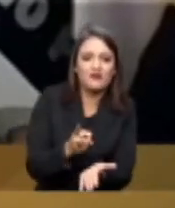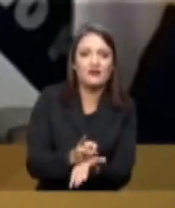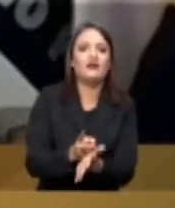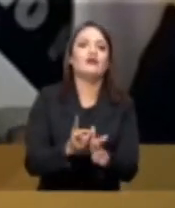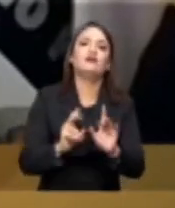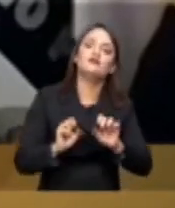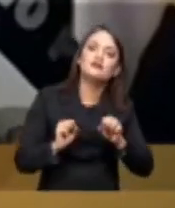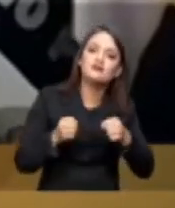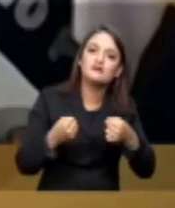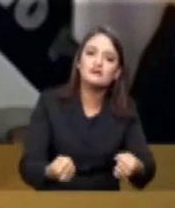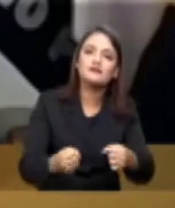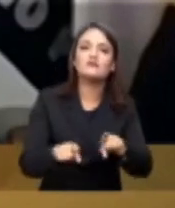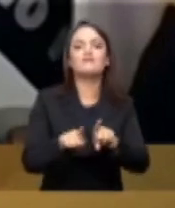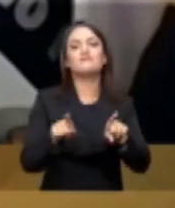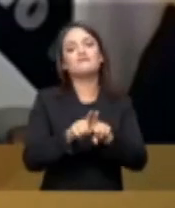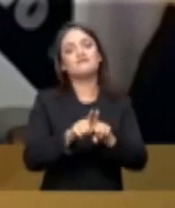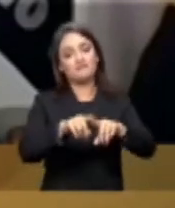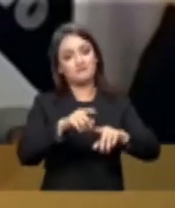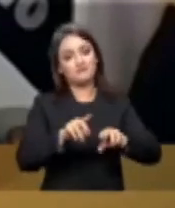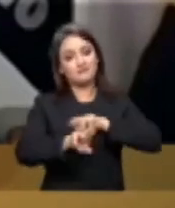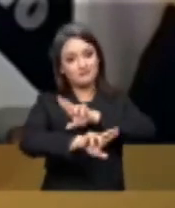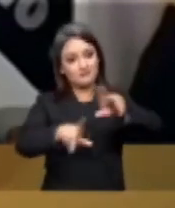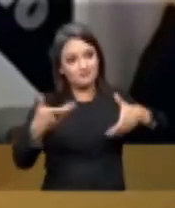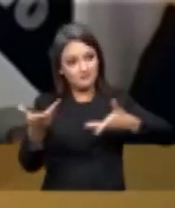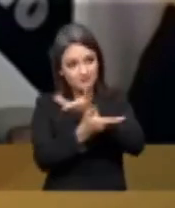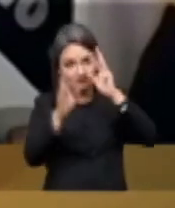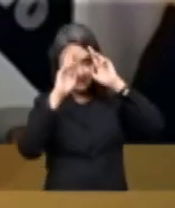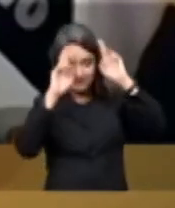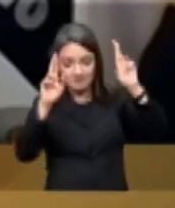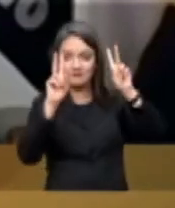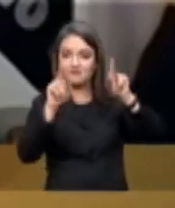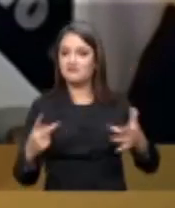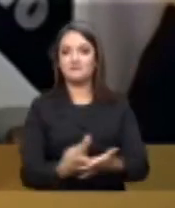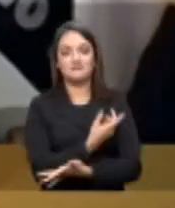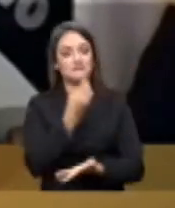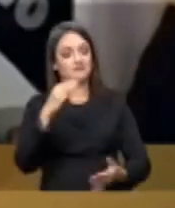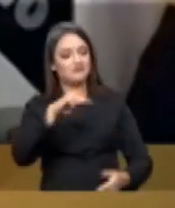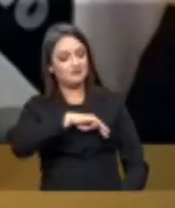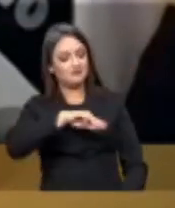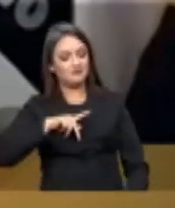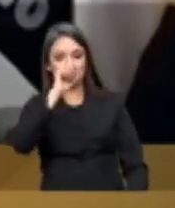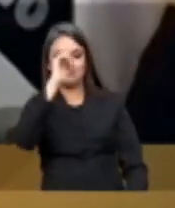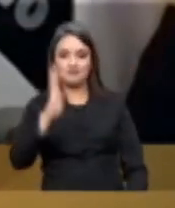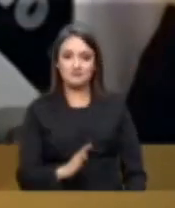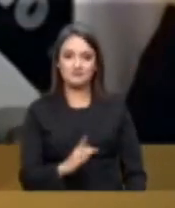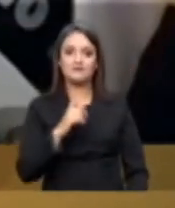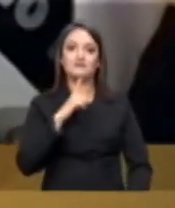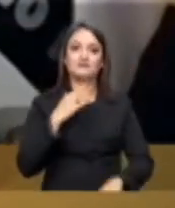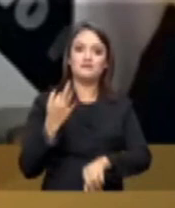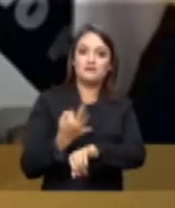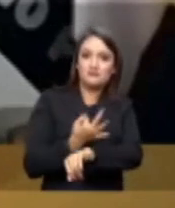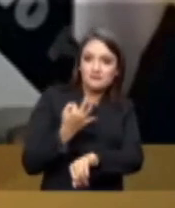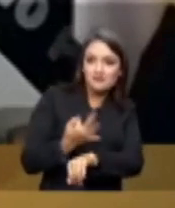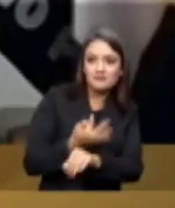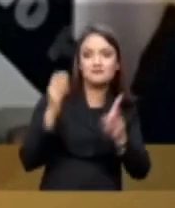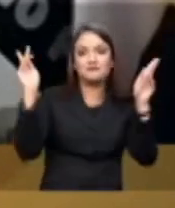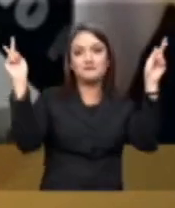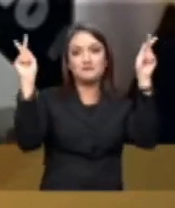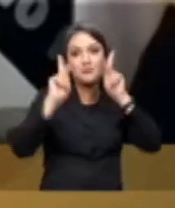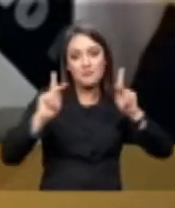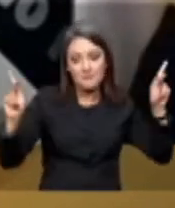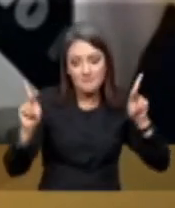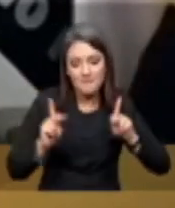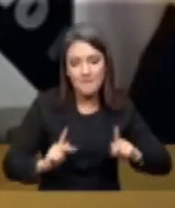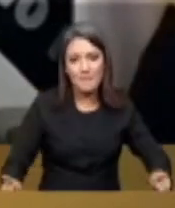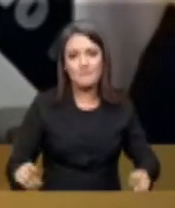respeito à diversidade, como fazemos no Ministério Público Brasileiro, para que a tolerância gere paz e